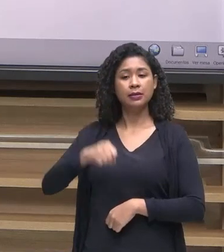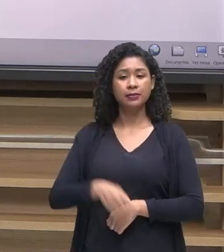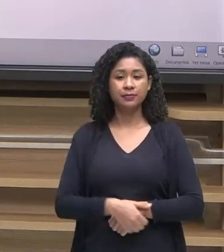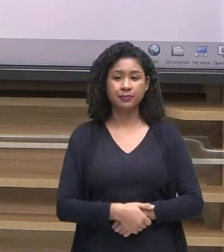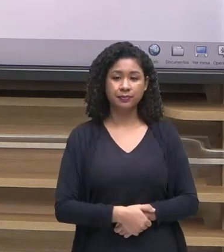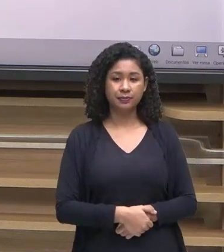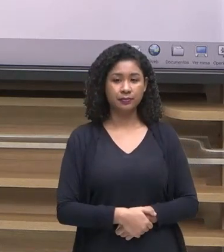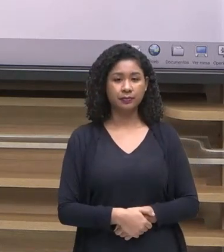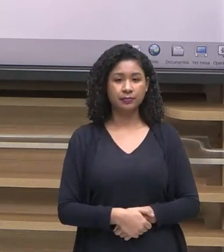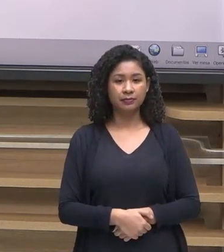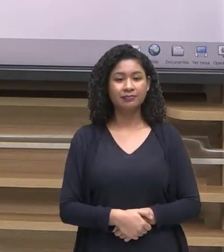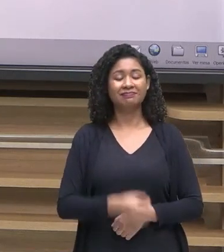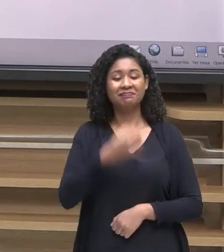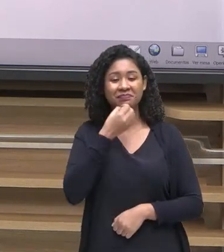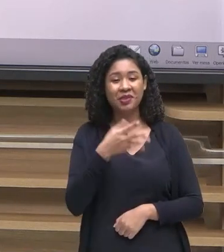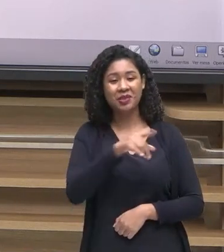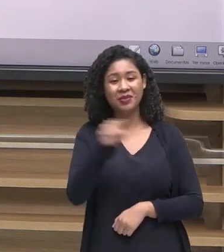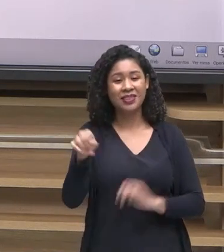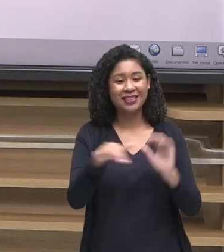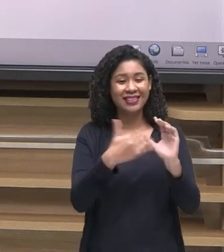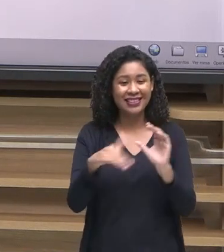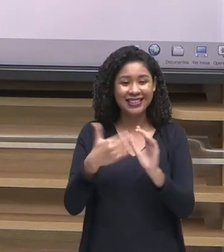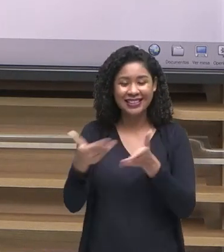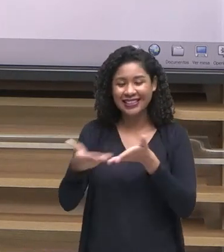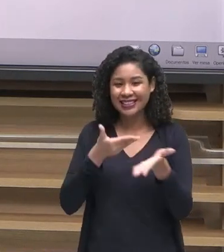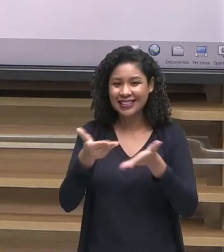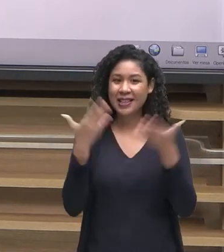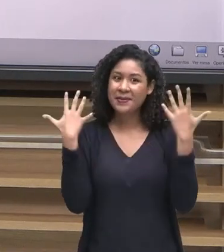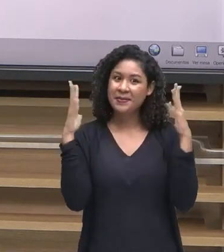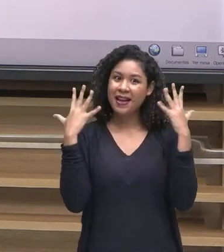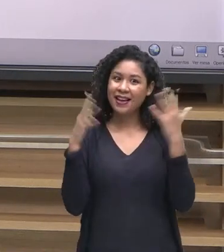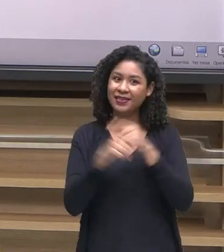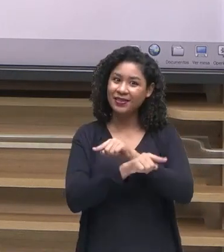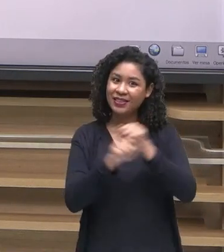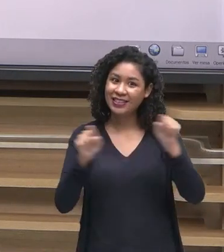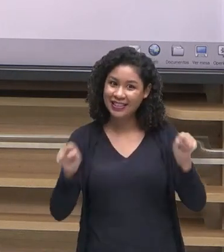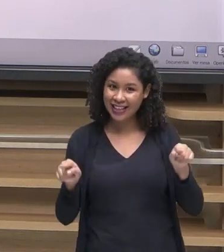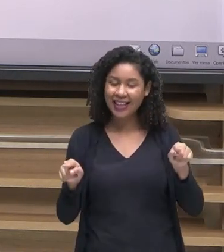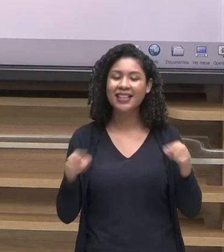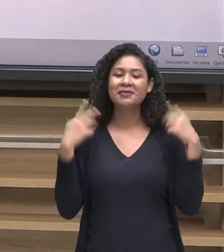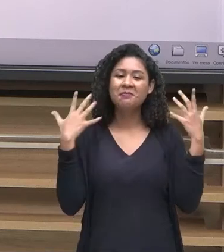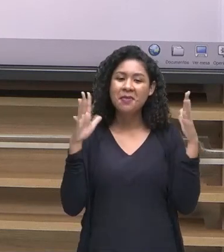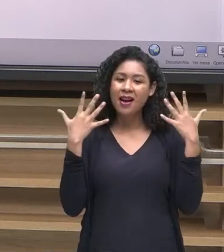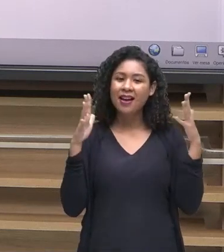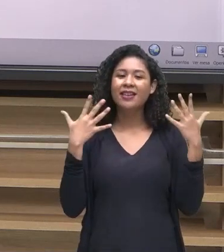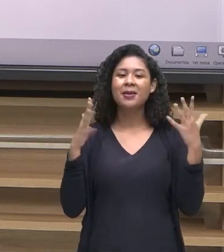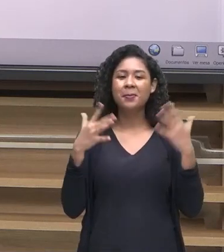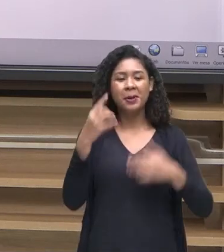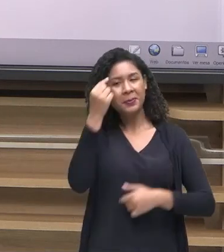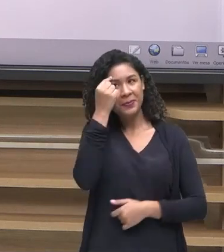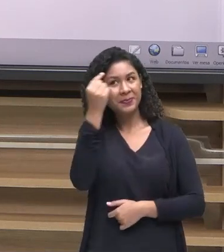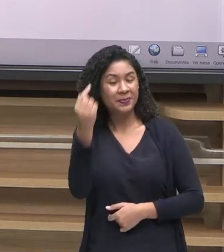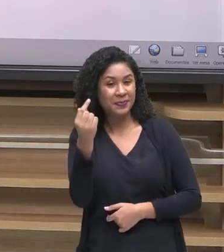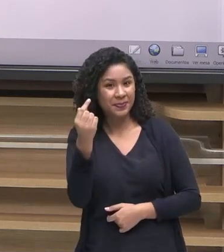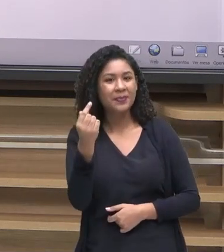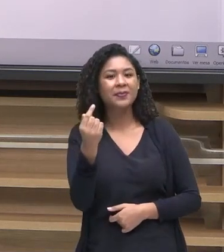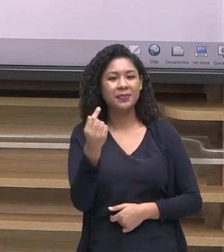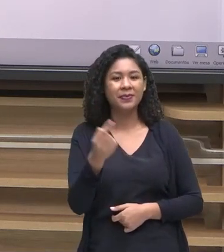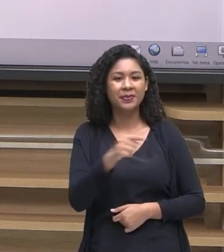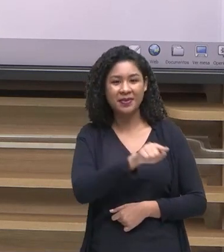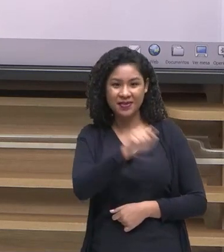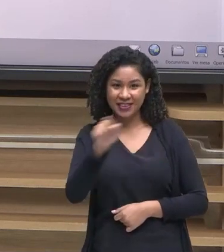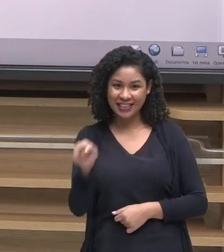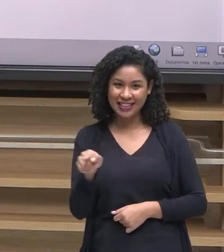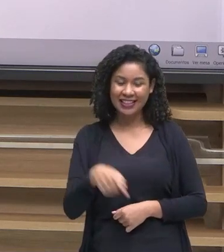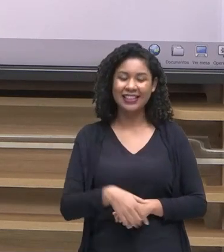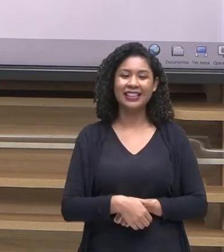vocês participaram aqui no nosso chat, parabéns pela participação, parabéns pela intuição, né? Pelas intuições trazidas